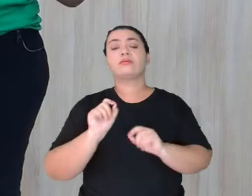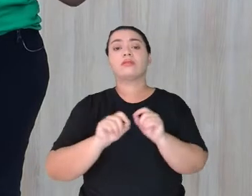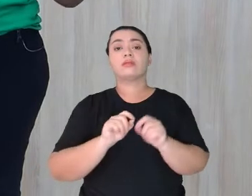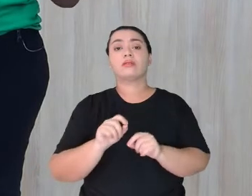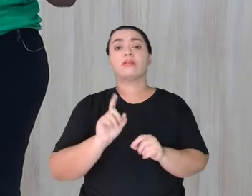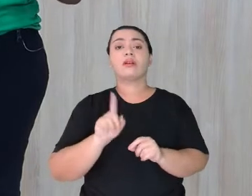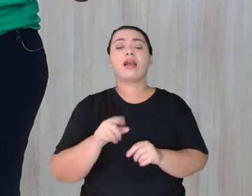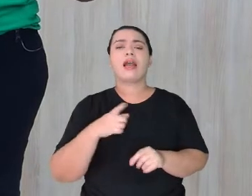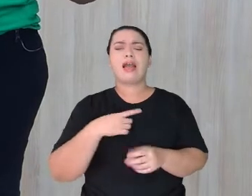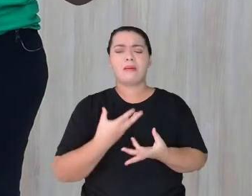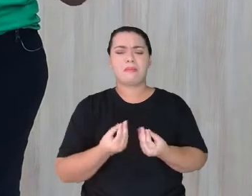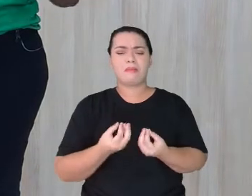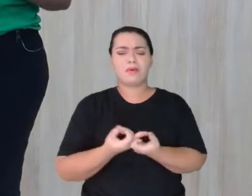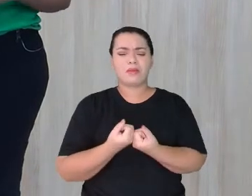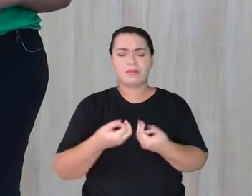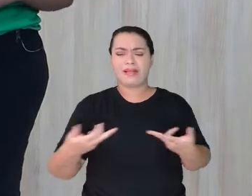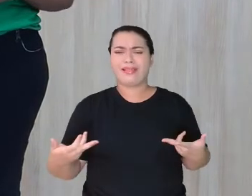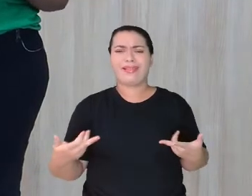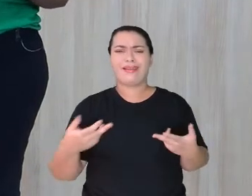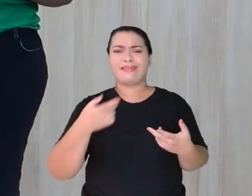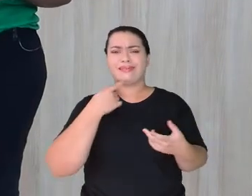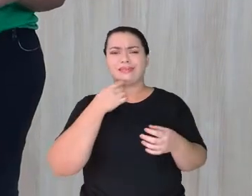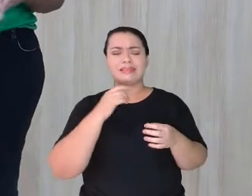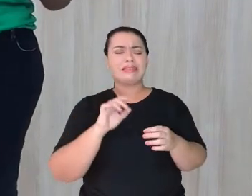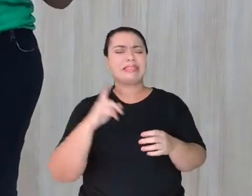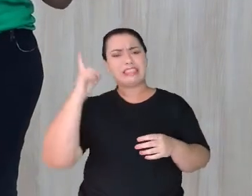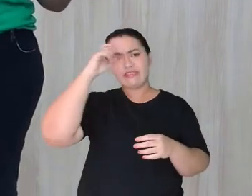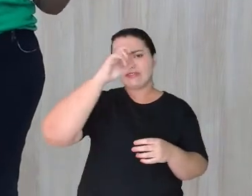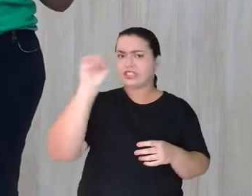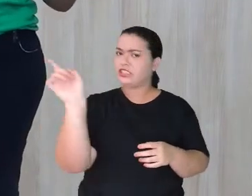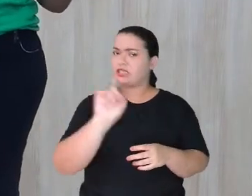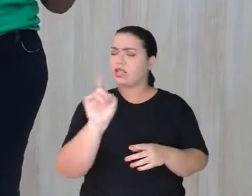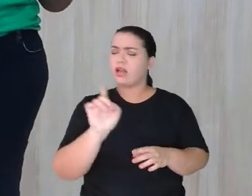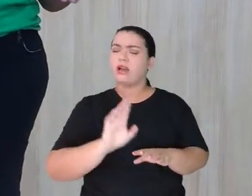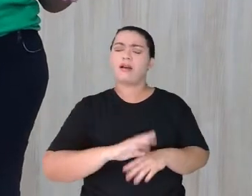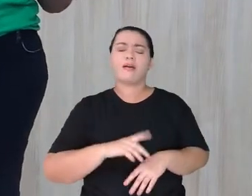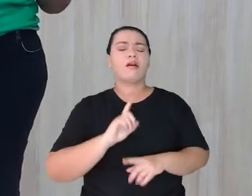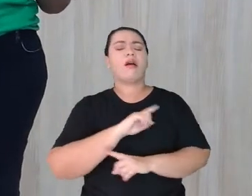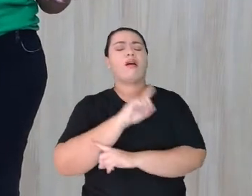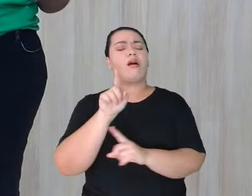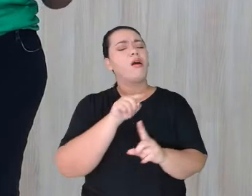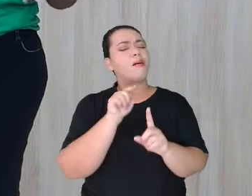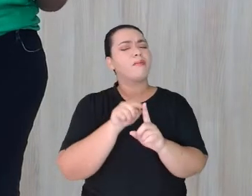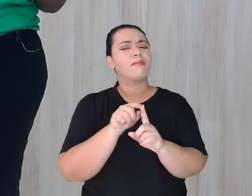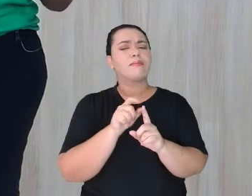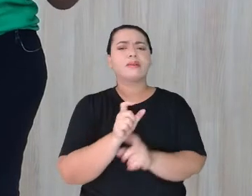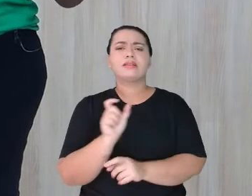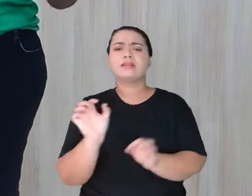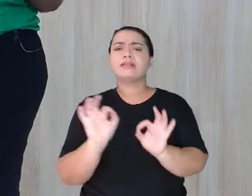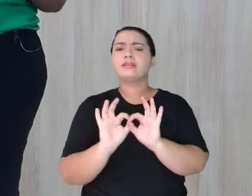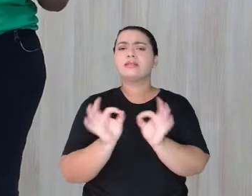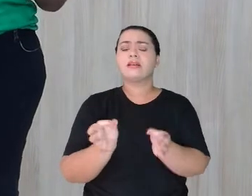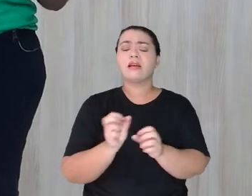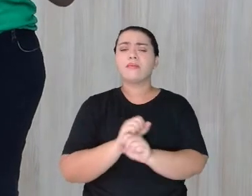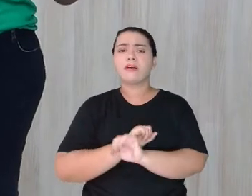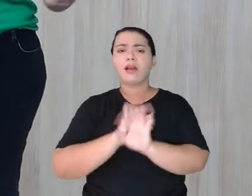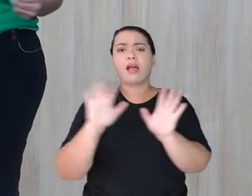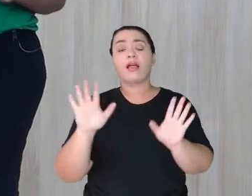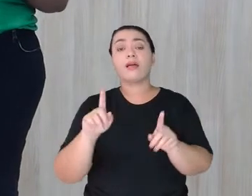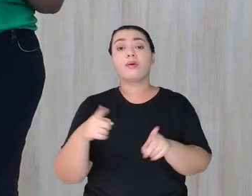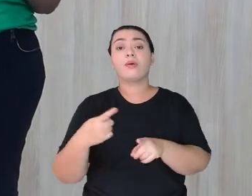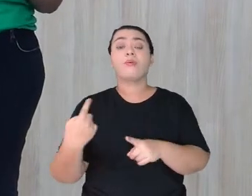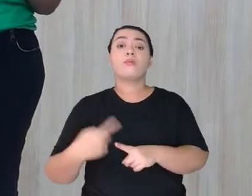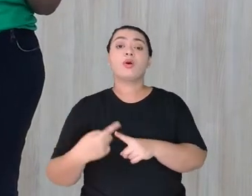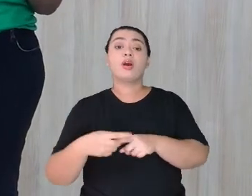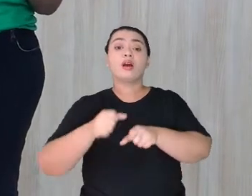gente fala que tem muita palavra para pouca coisa, né? Uhum. Tem que ser mais objetivo possível, até por causa dos espaços de divulgação,